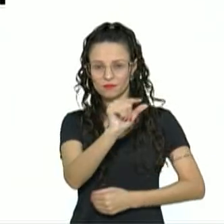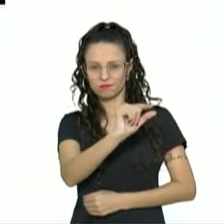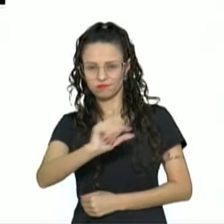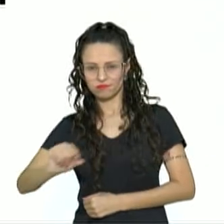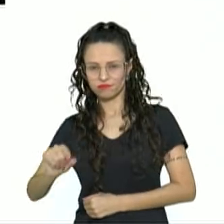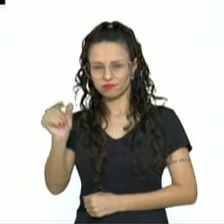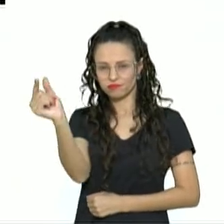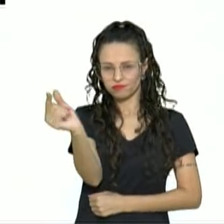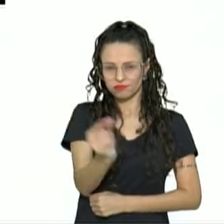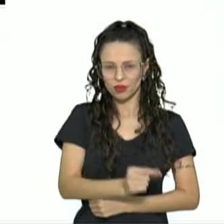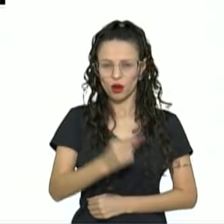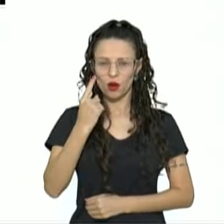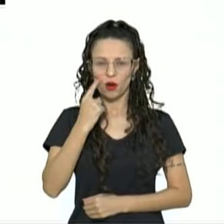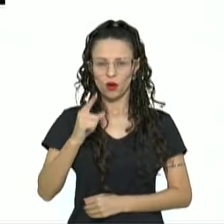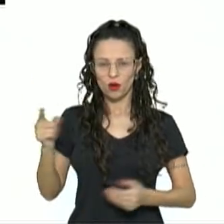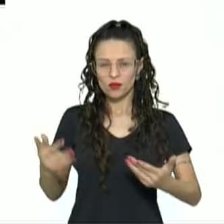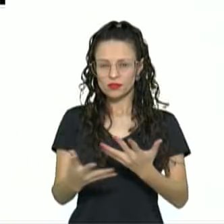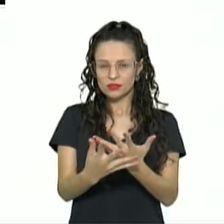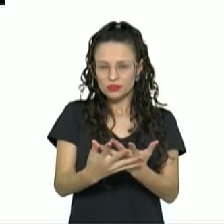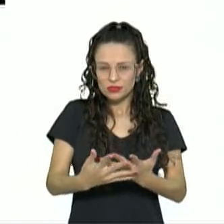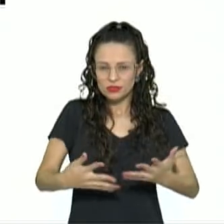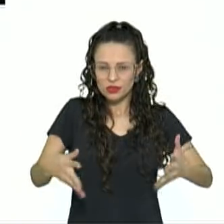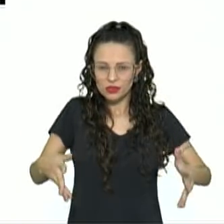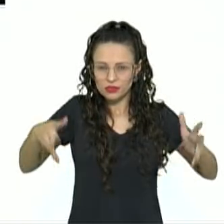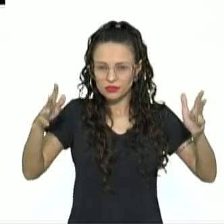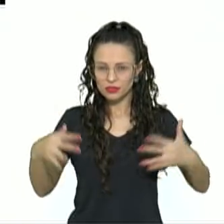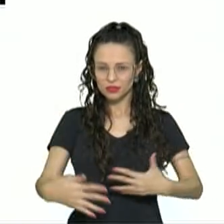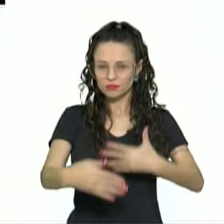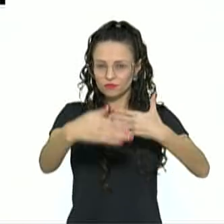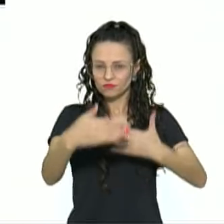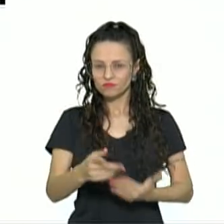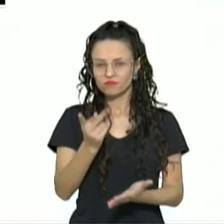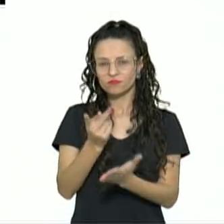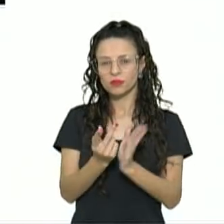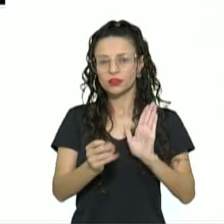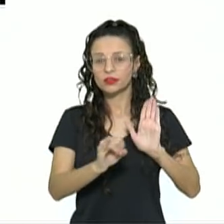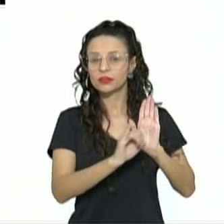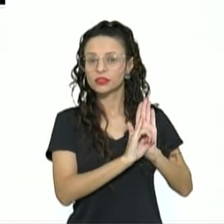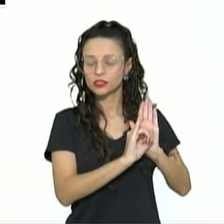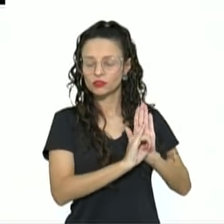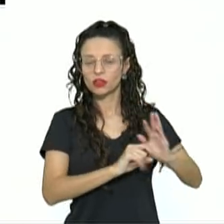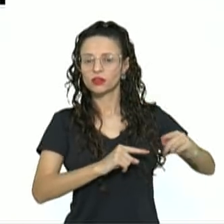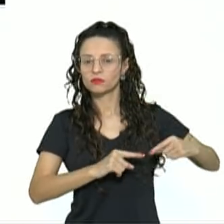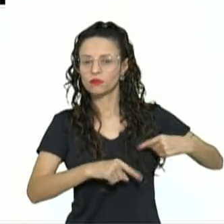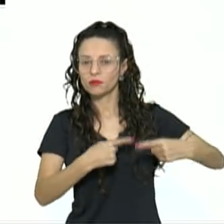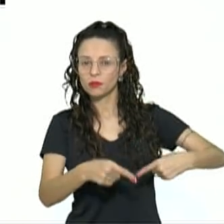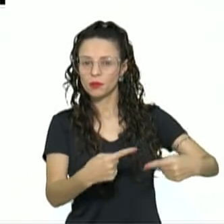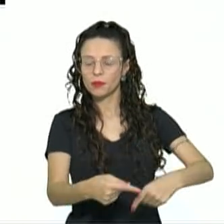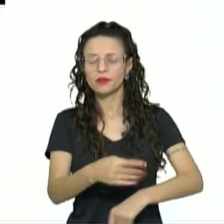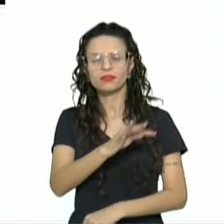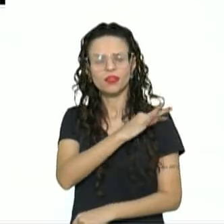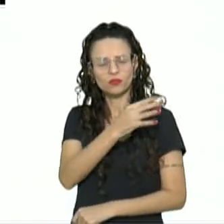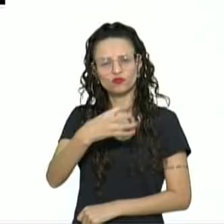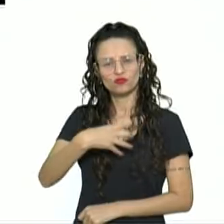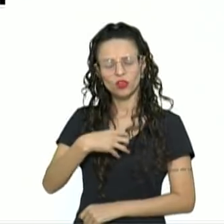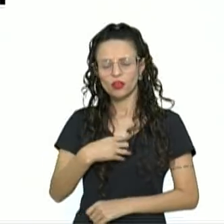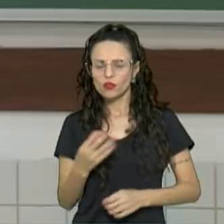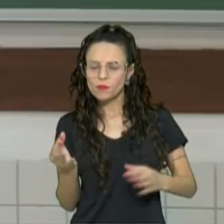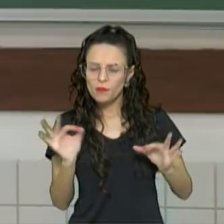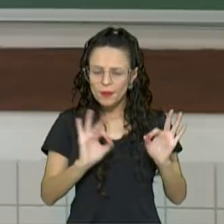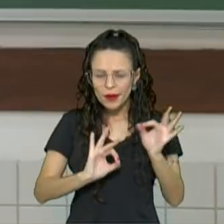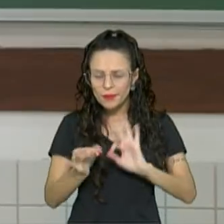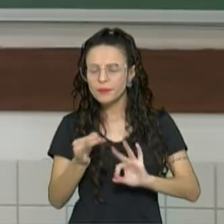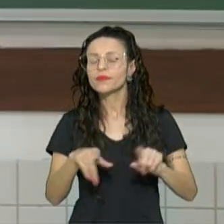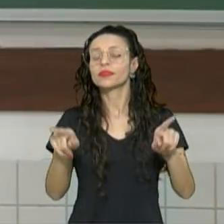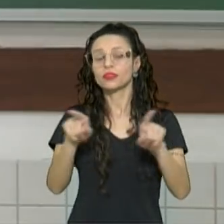Eckholt. Então, as cestarias indígenas mantêm a sua identidade, né? Passando de geração a geração suas técnicas, né? A gente já